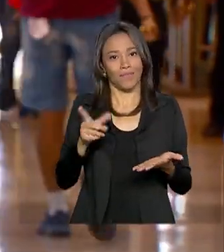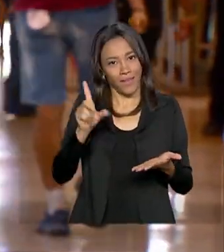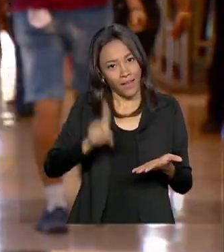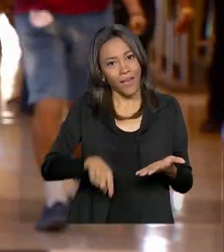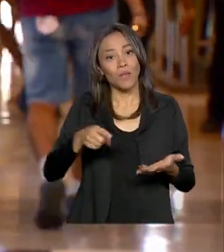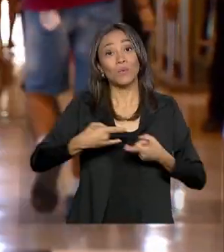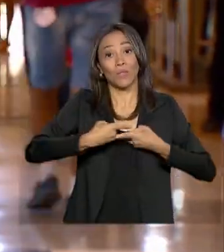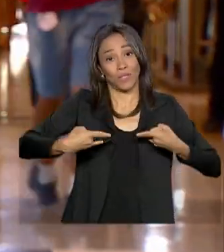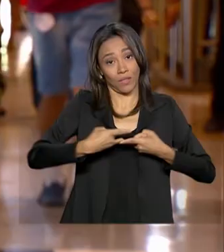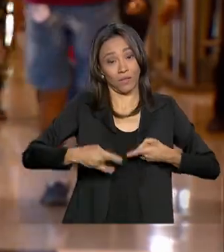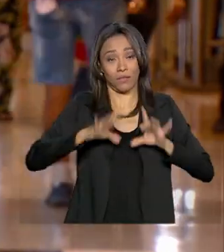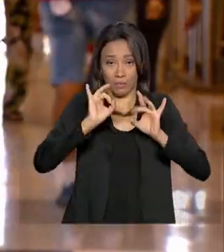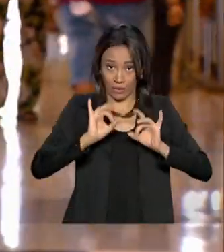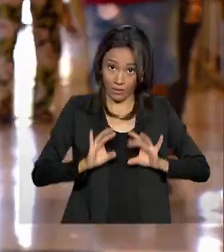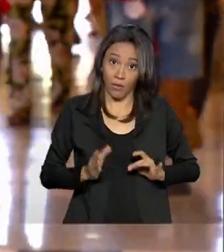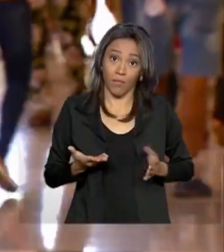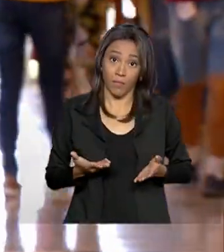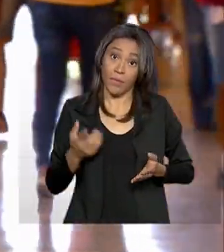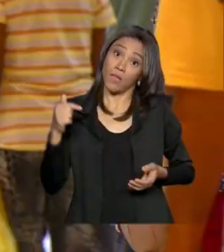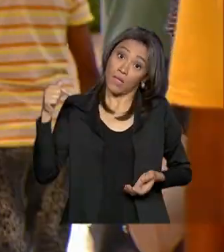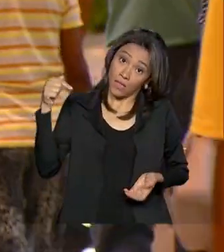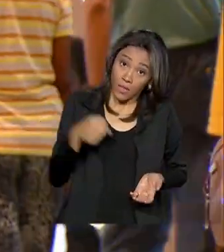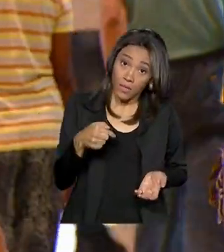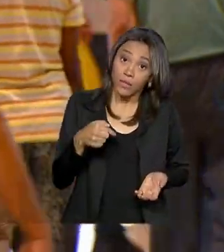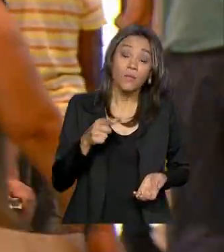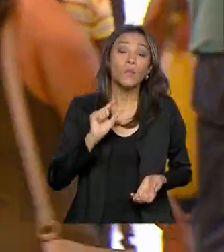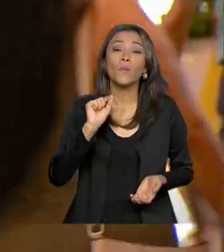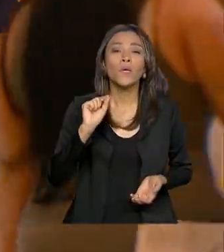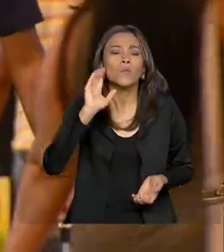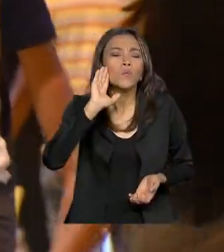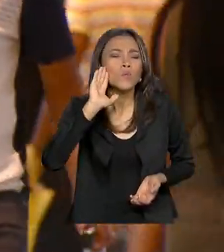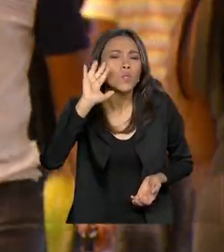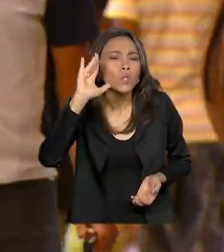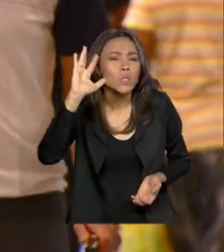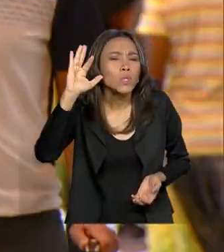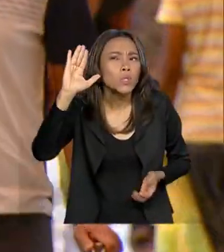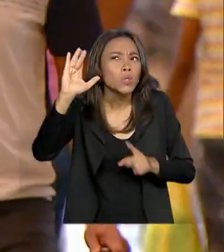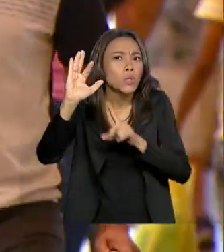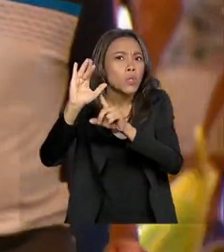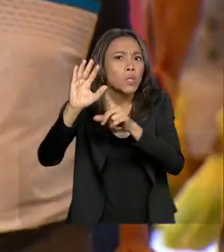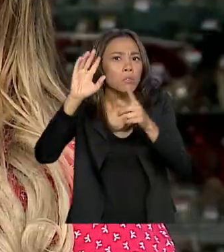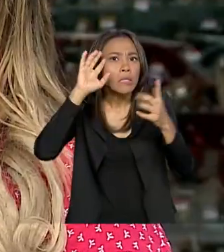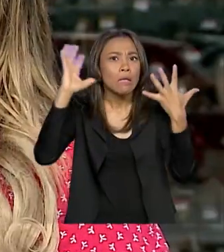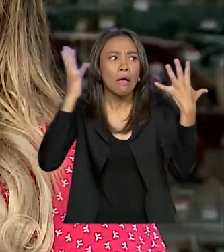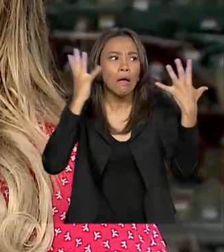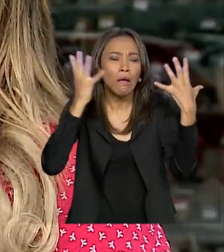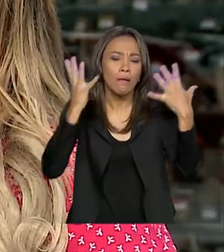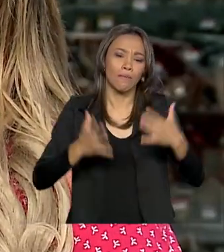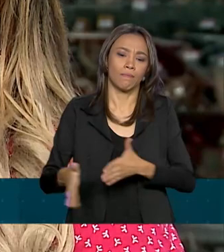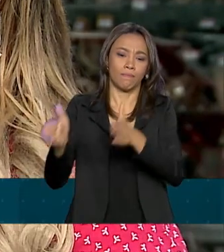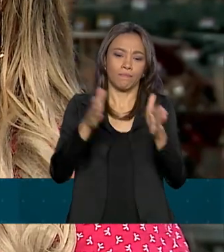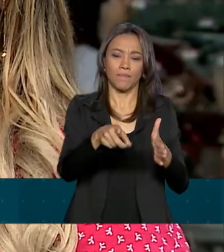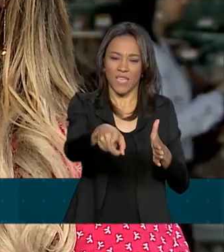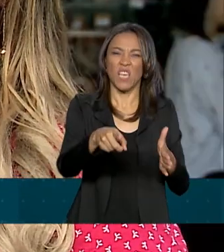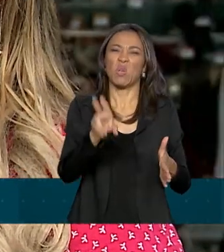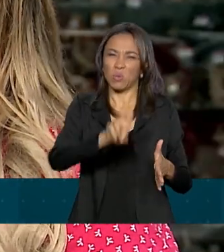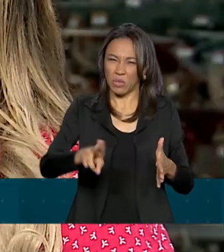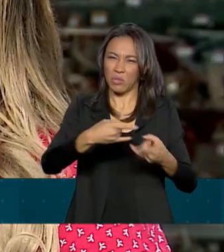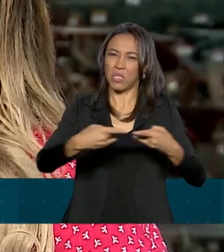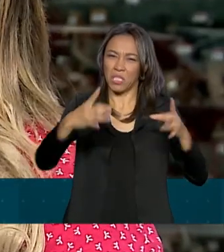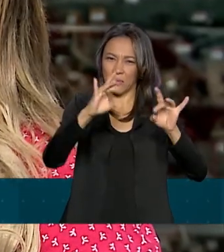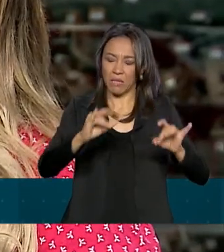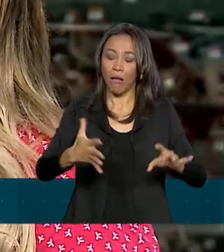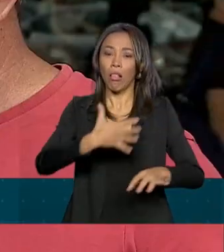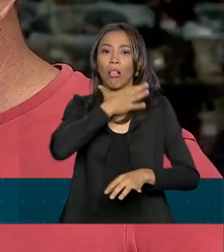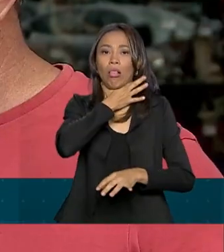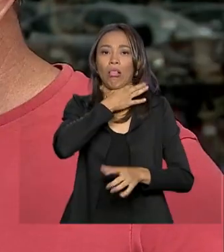como é o caso do cheque especial. Nesse caso, o sonho pode se tornar um pesadelo. Usei e acabei endividando. E até hoje não